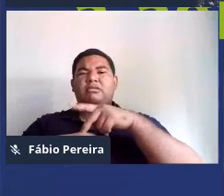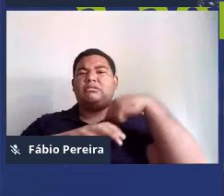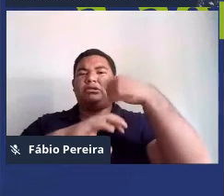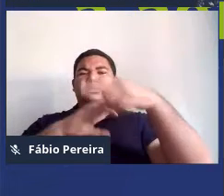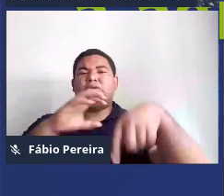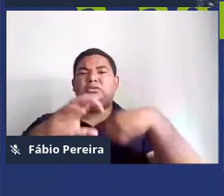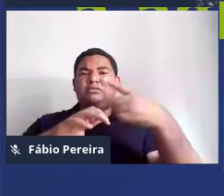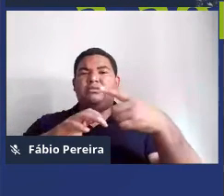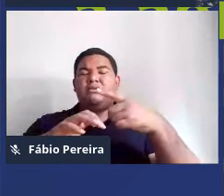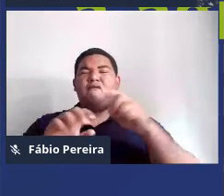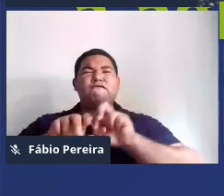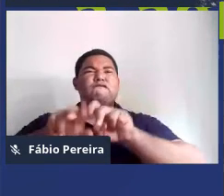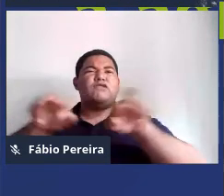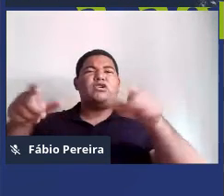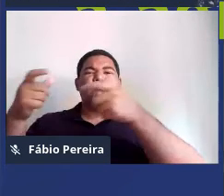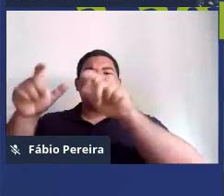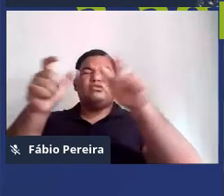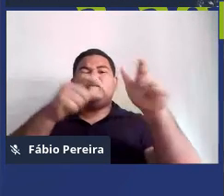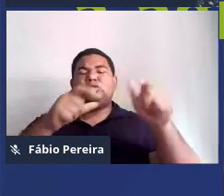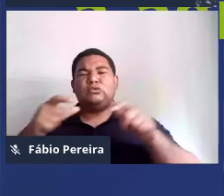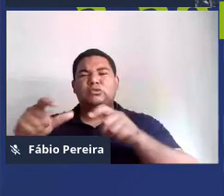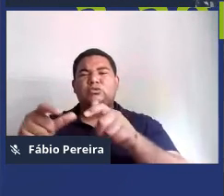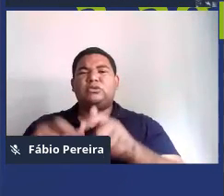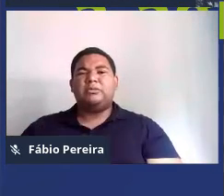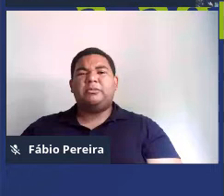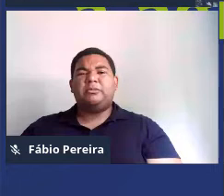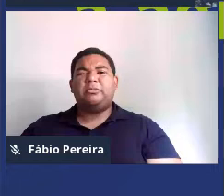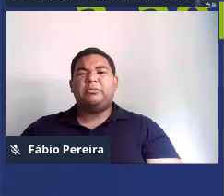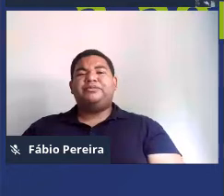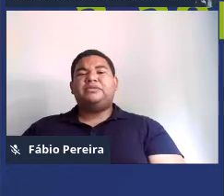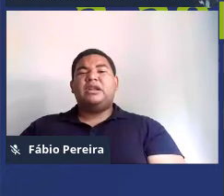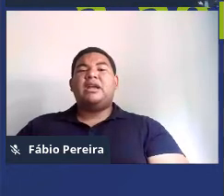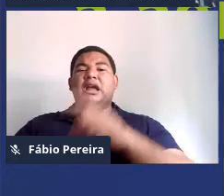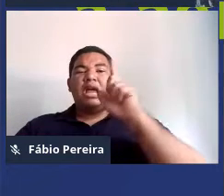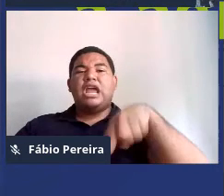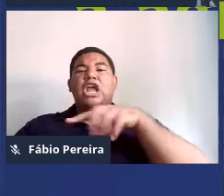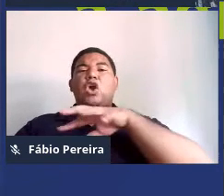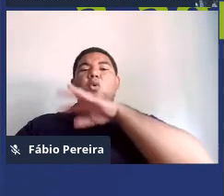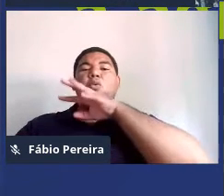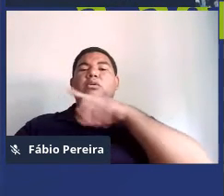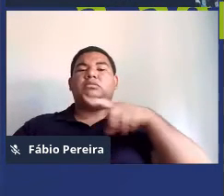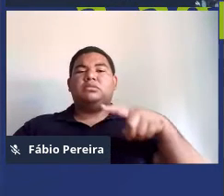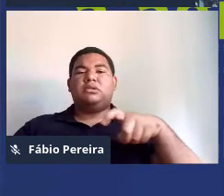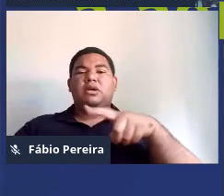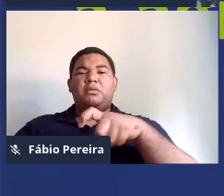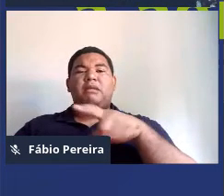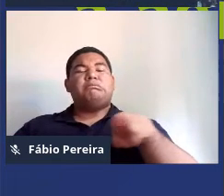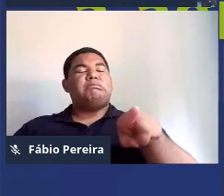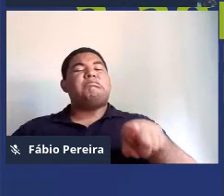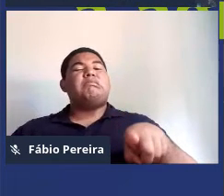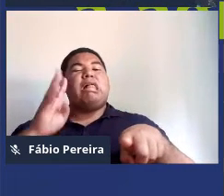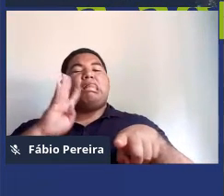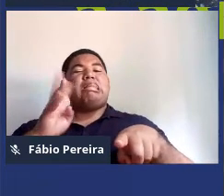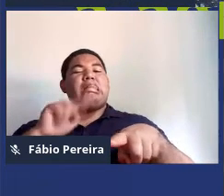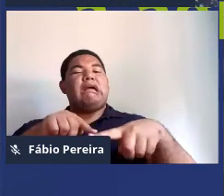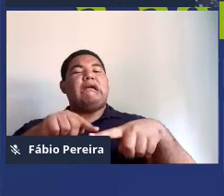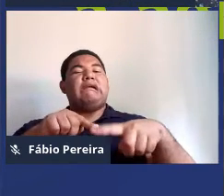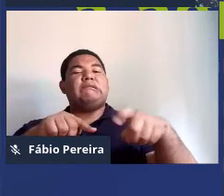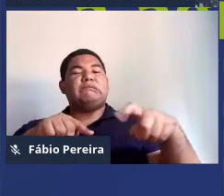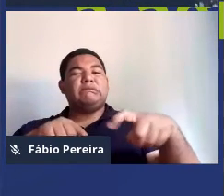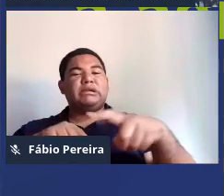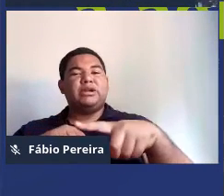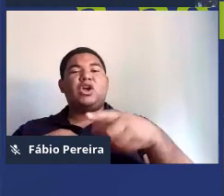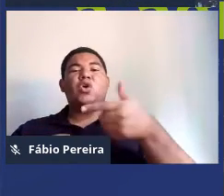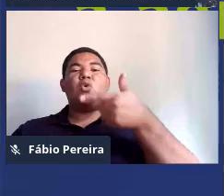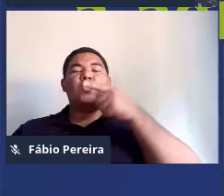Rio Amazonas, no Rio Tocantins. Então, ele é uma espécie que eu digo, opa, que legal, é uma espécie fácil de